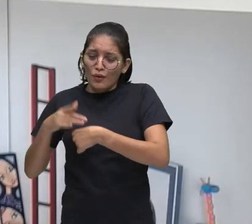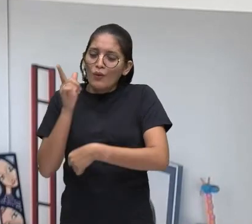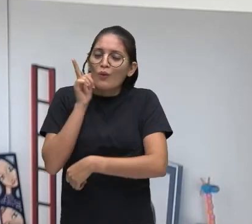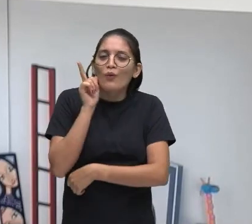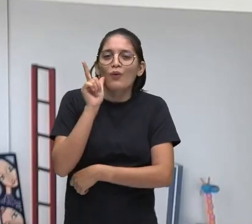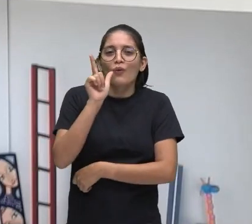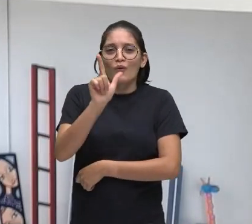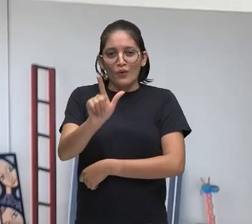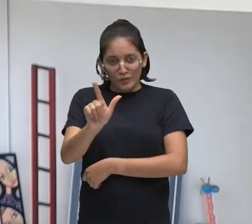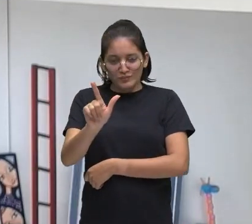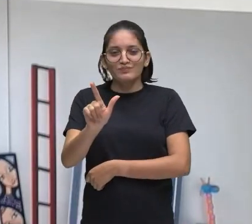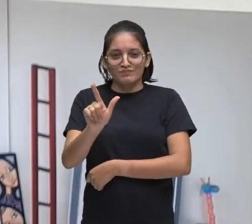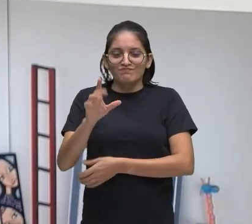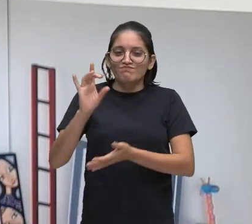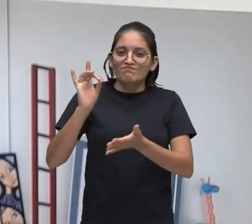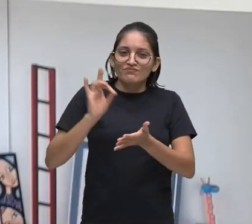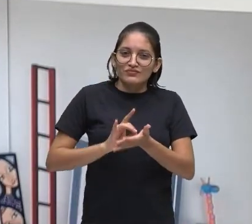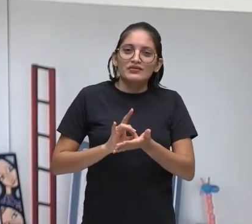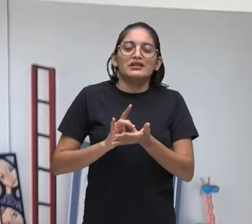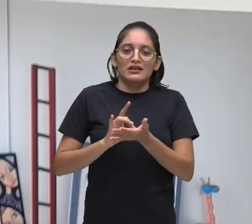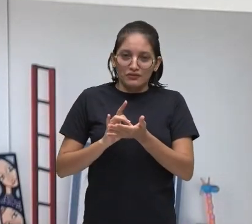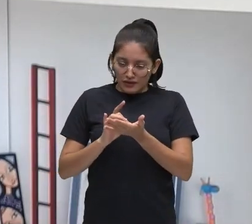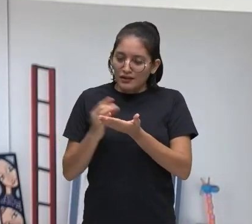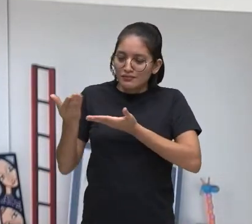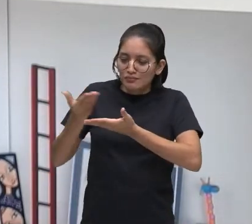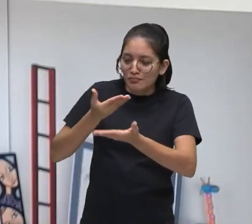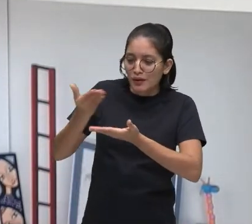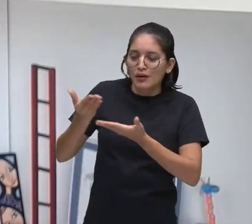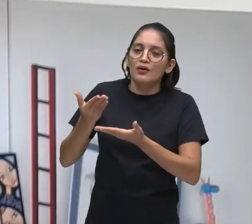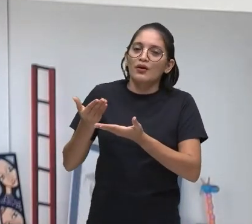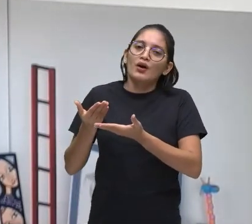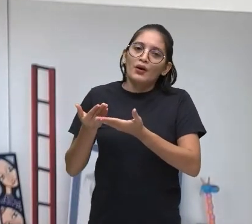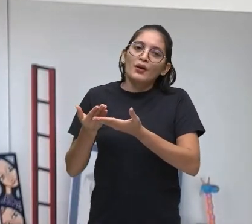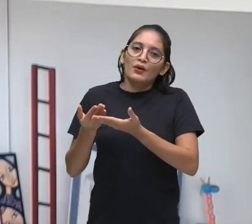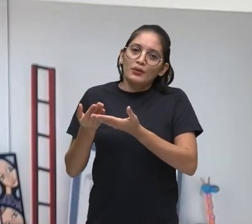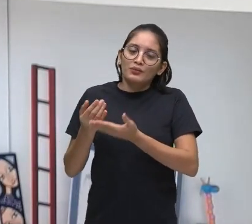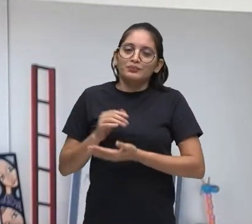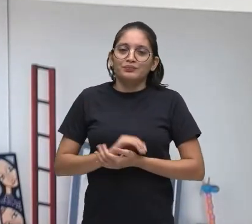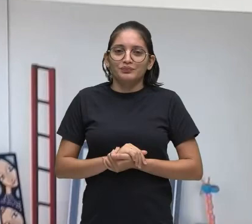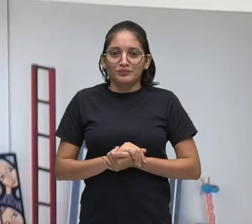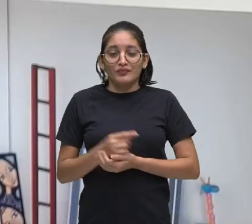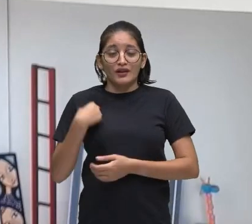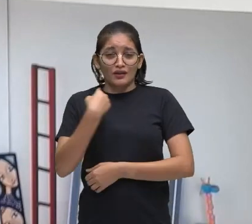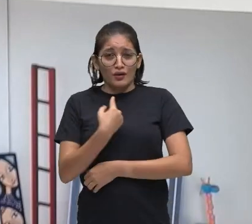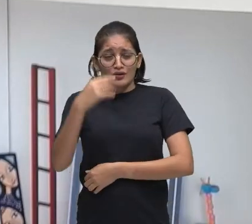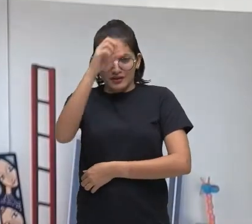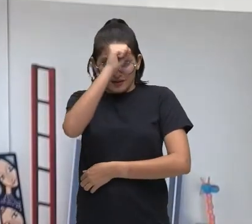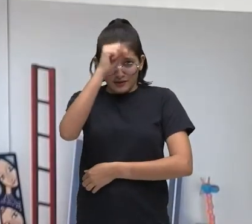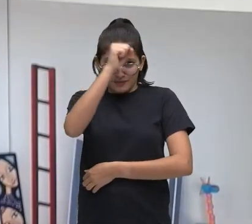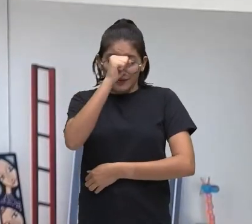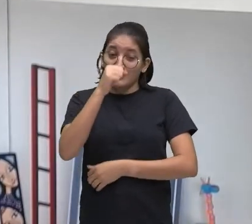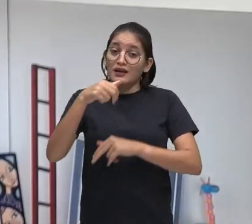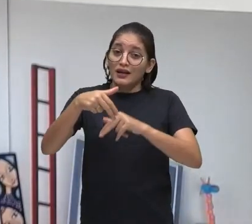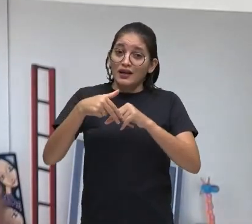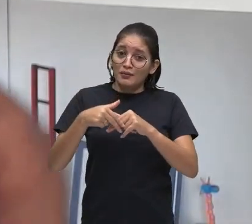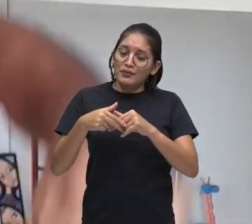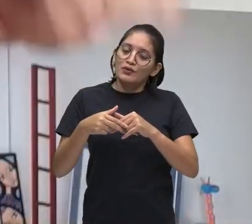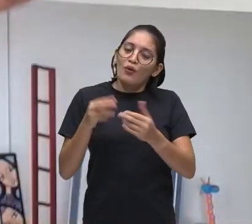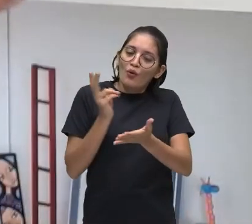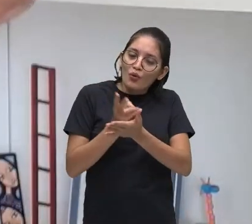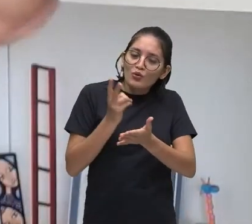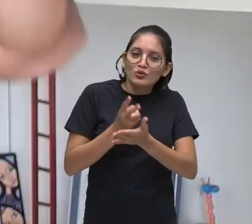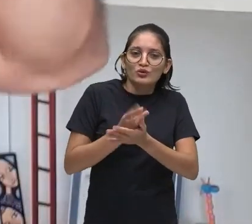alcançar, dialogando em comunhão com o patrono da educação. Reconheço que aprendi. Por isso vou